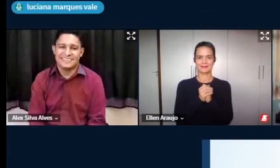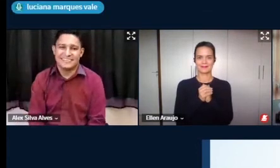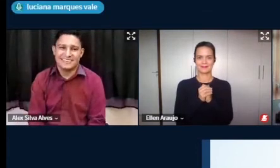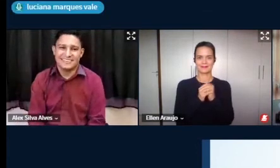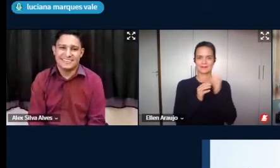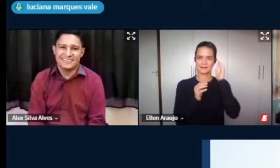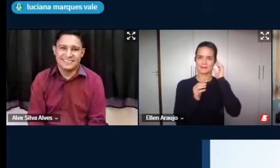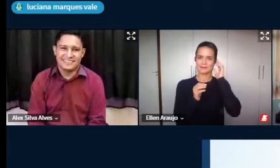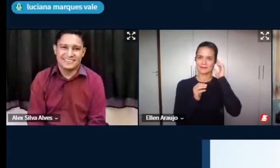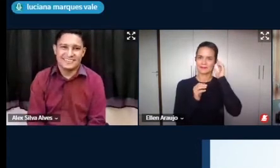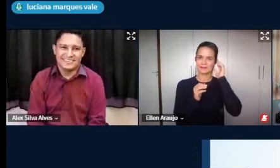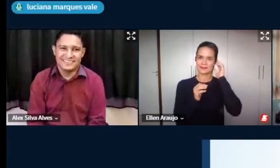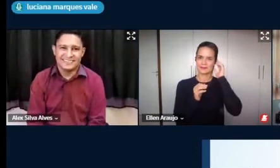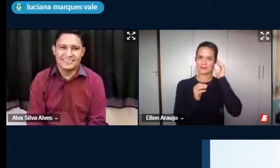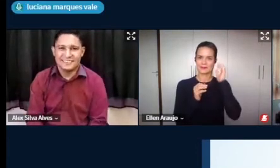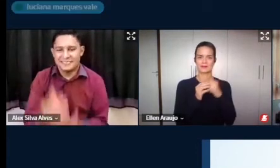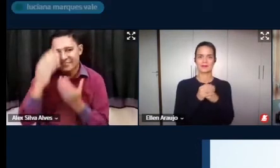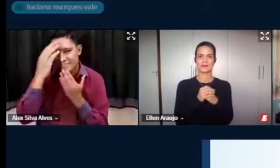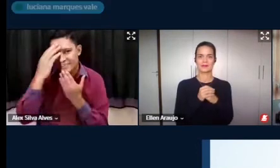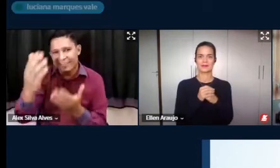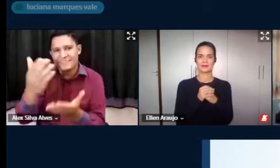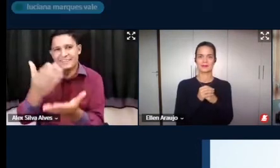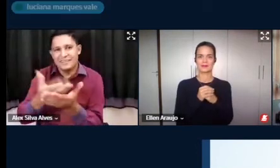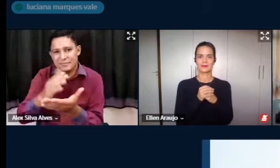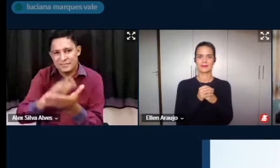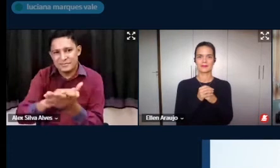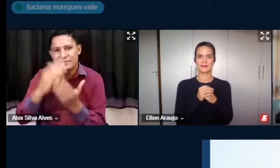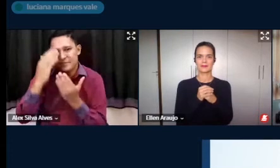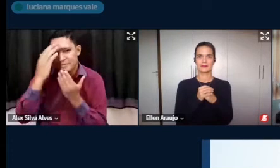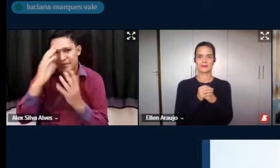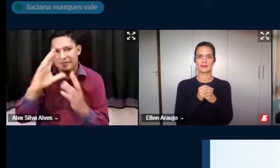Obrigado. Obrigado pela oportunidade.